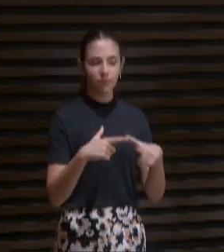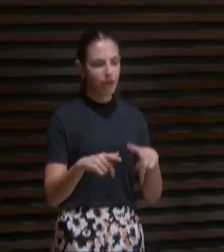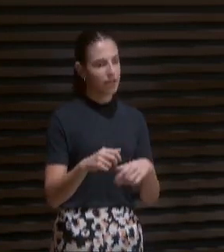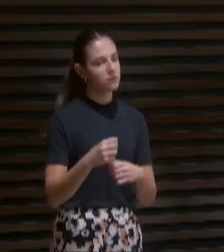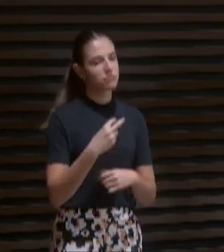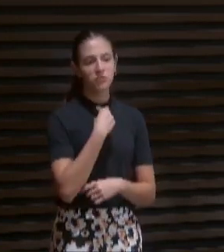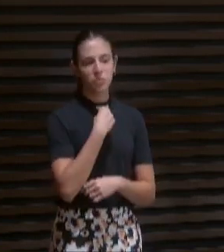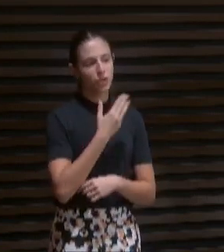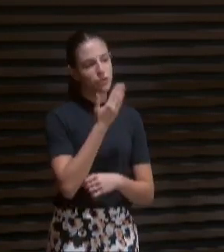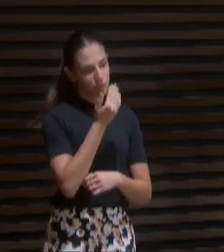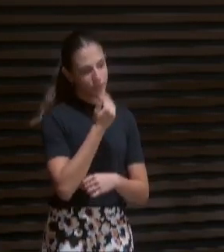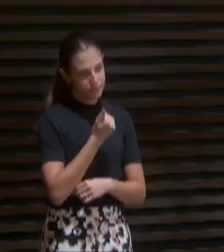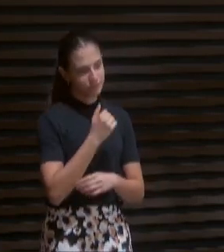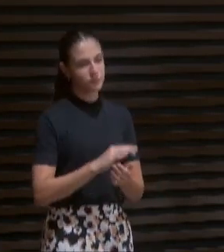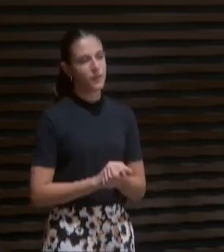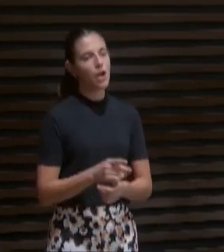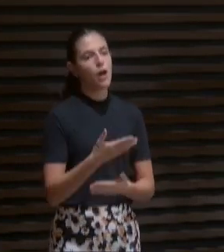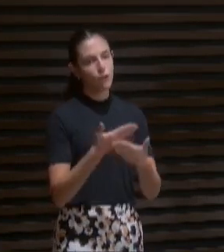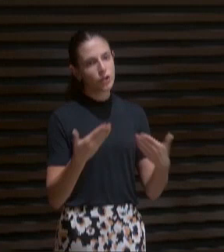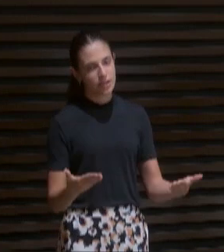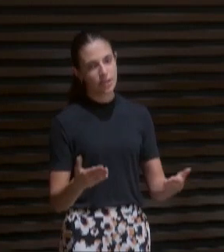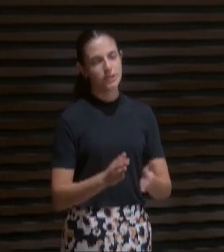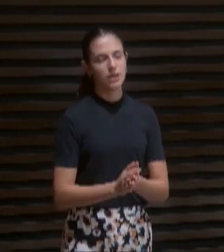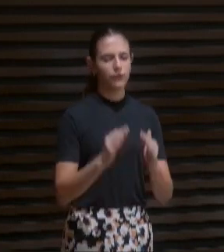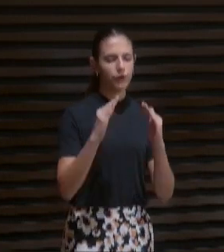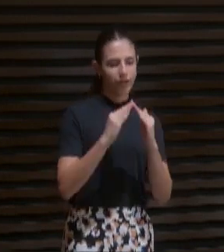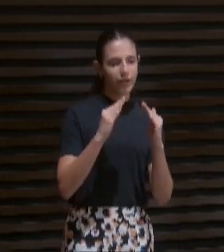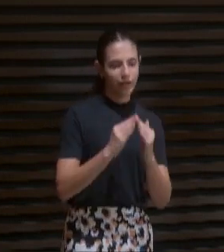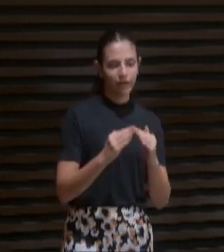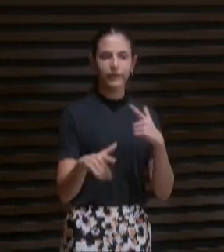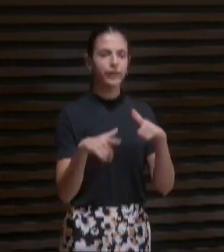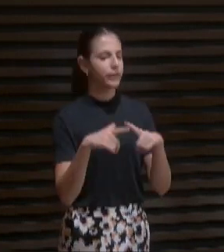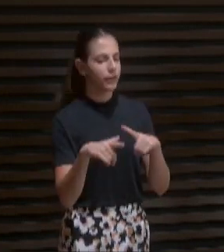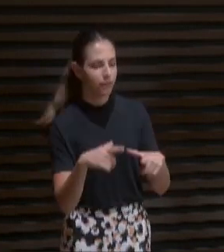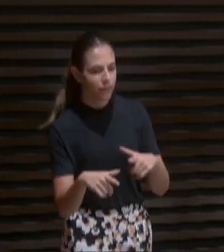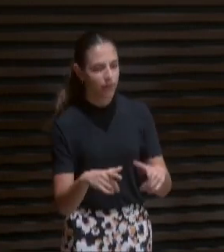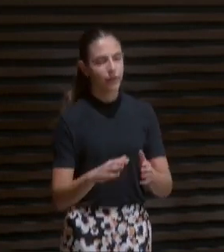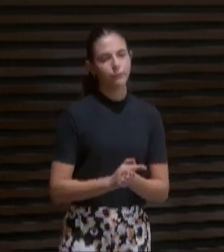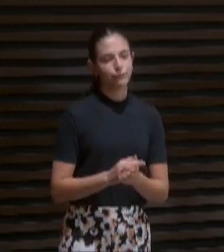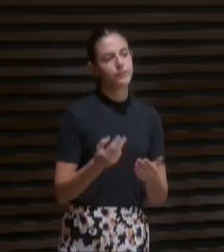de casa em casa, fazendo essa história, mas isso é prejudicial.